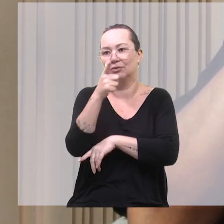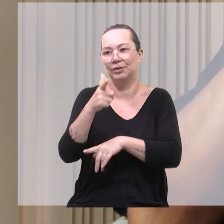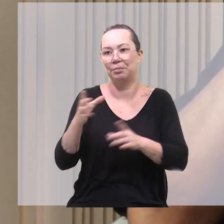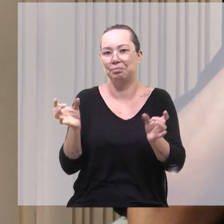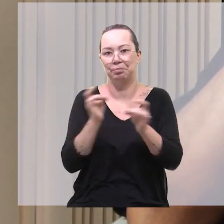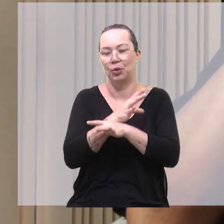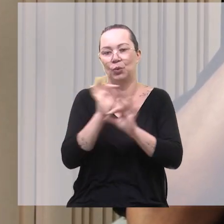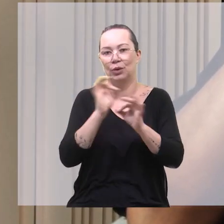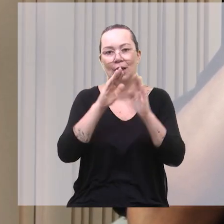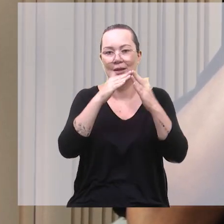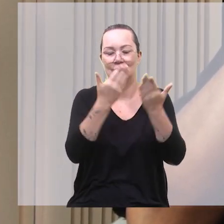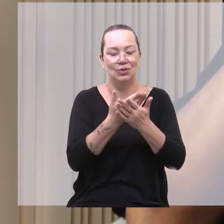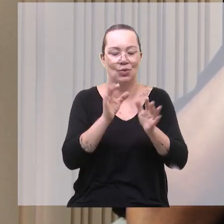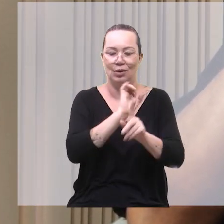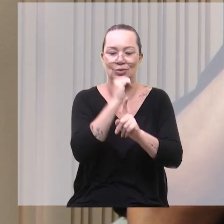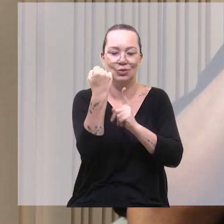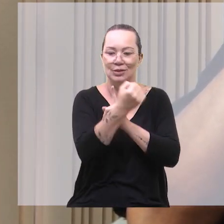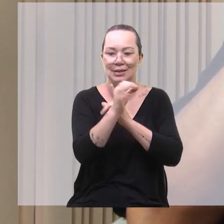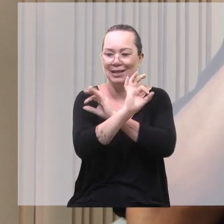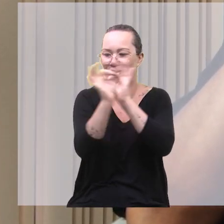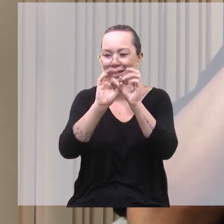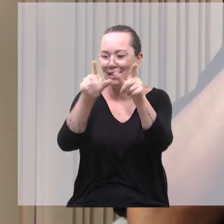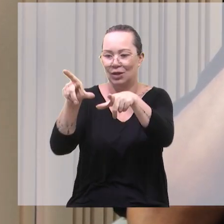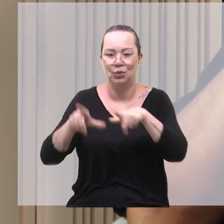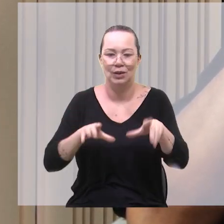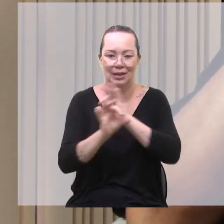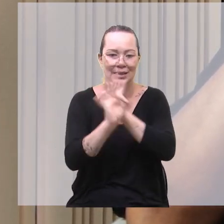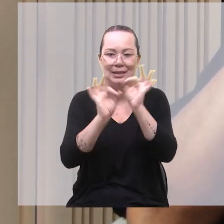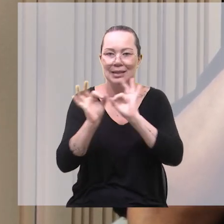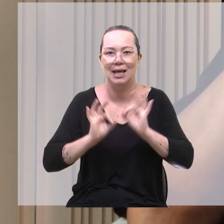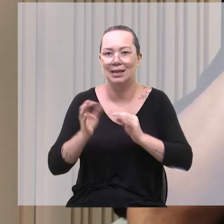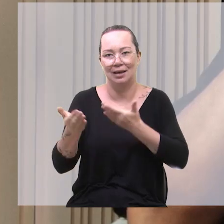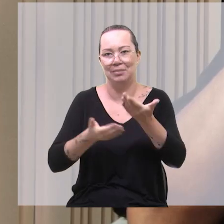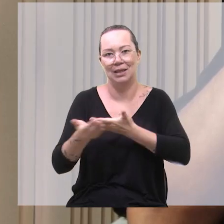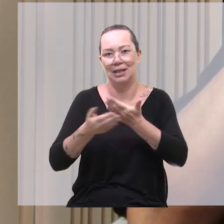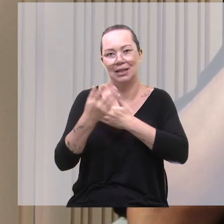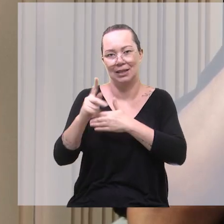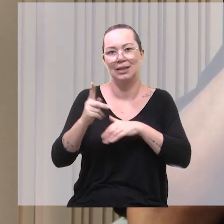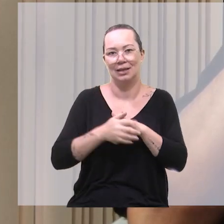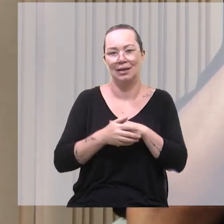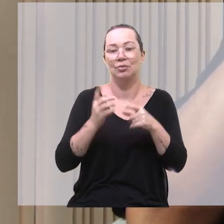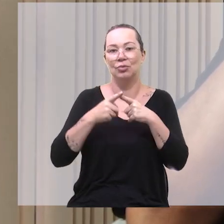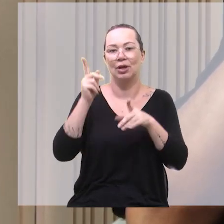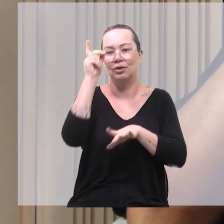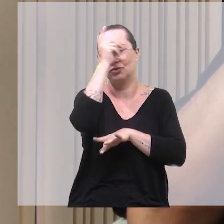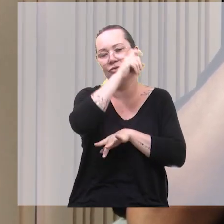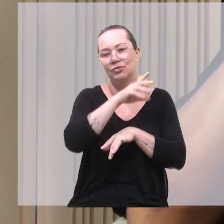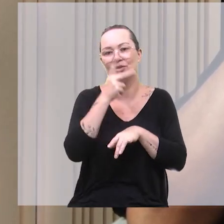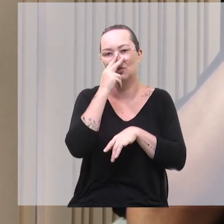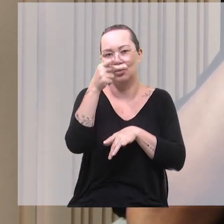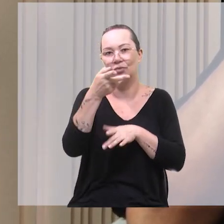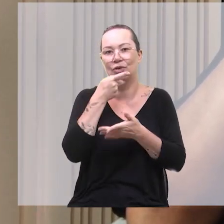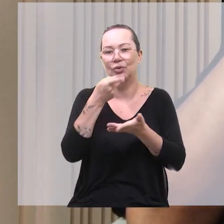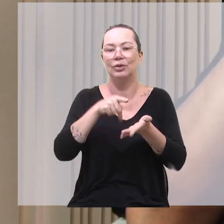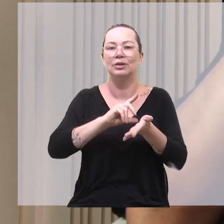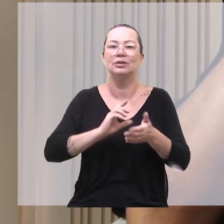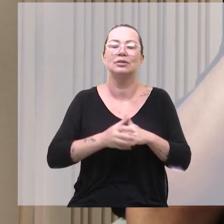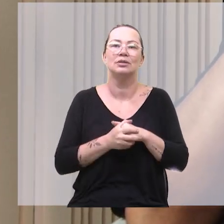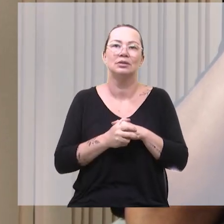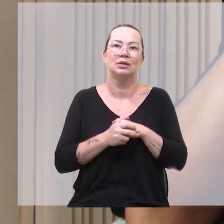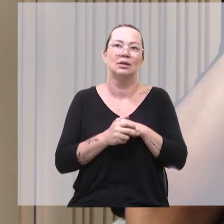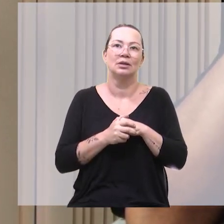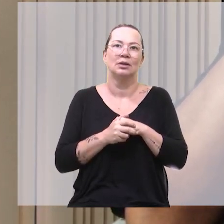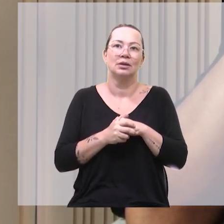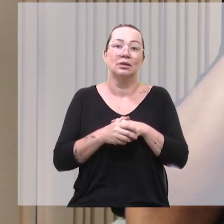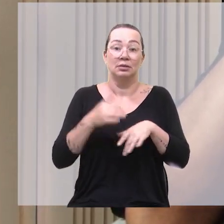temos preparado nem nas escolas, nem na sociedade, nem em lugar nenhum para atender ele, que é muito difícil, como disse a doutora aqui.